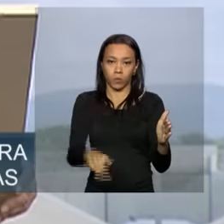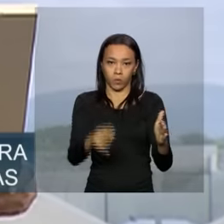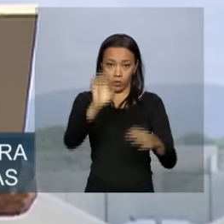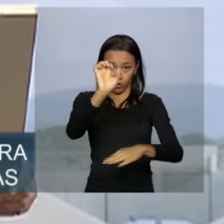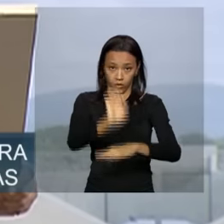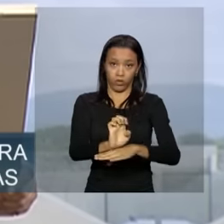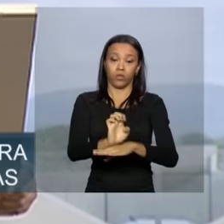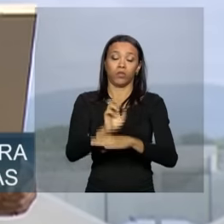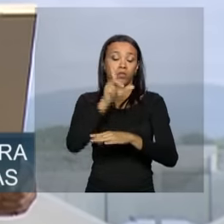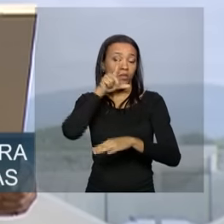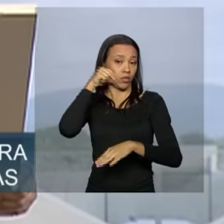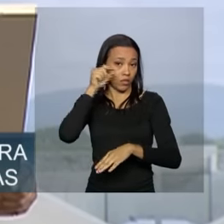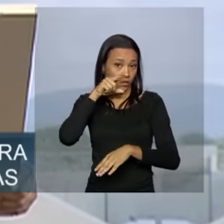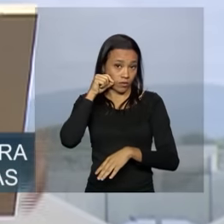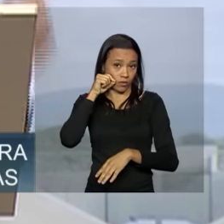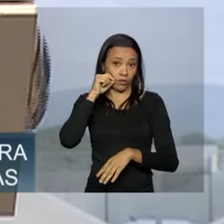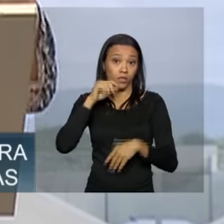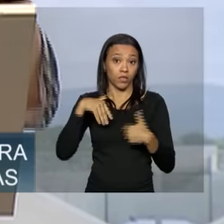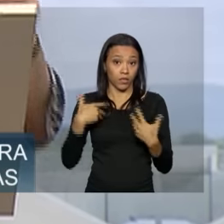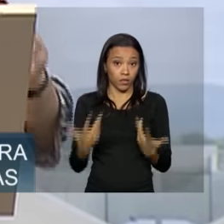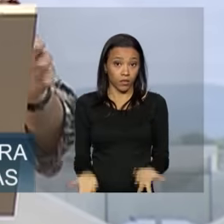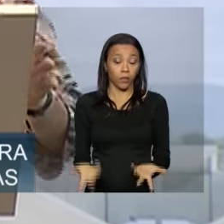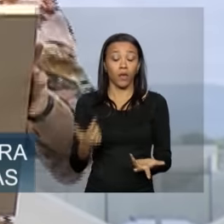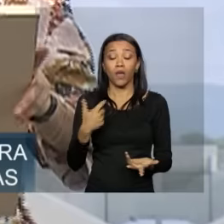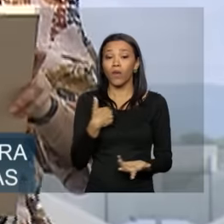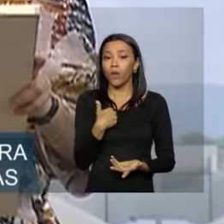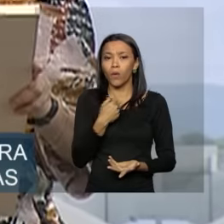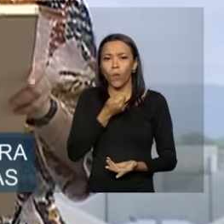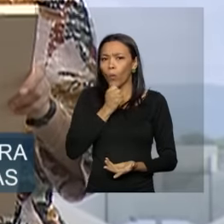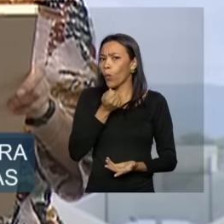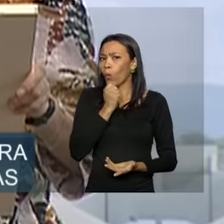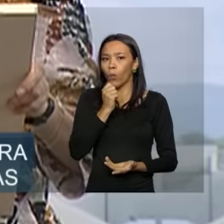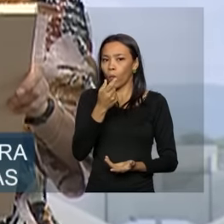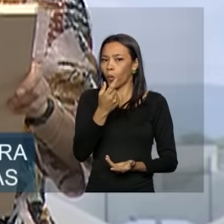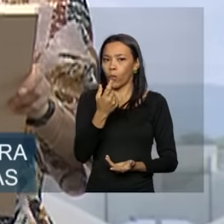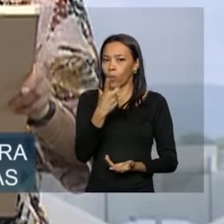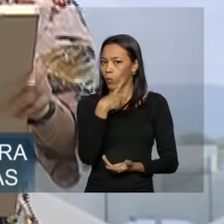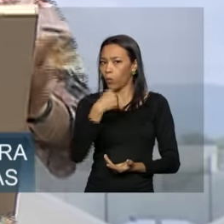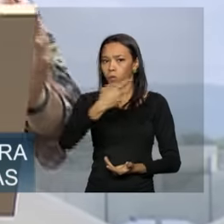Aí, eu acho que eu ainda não era presidente.